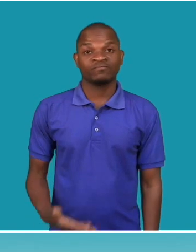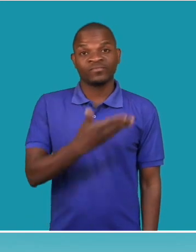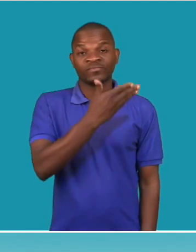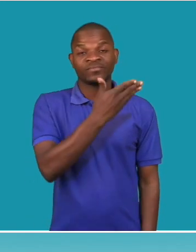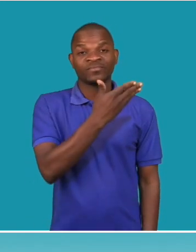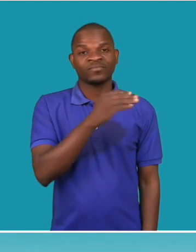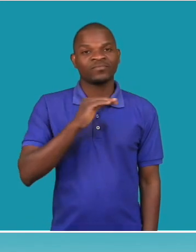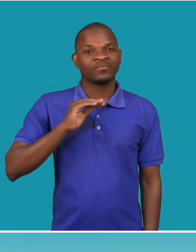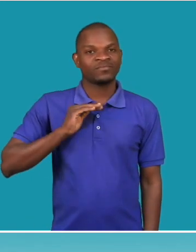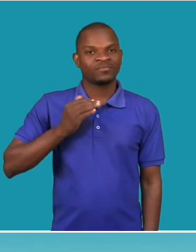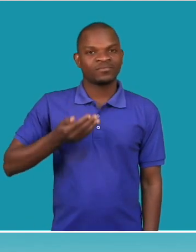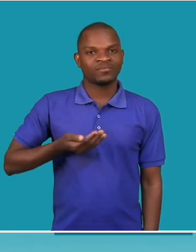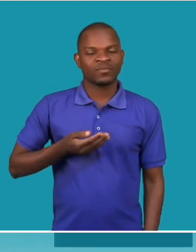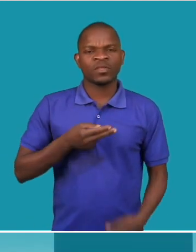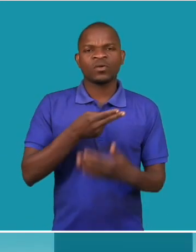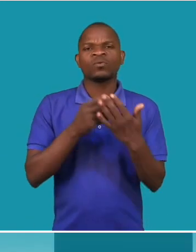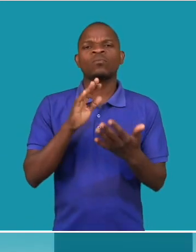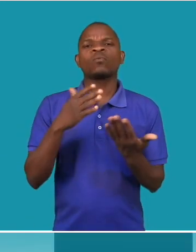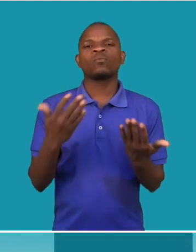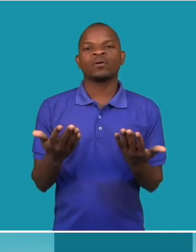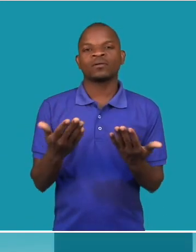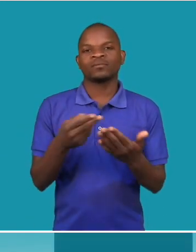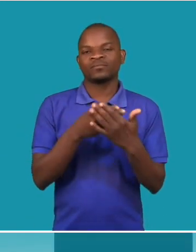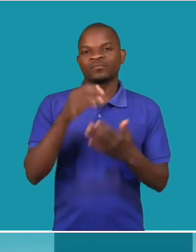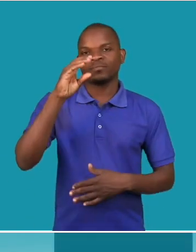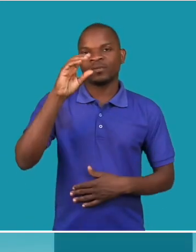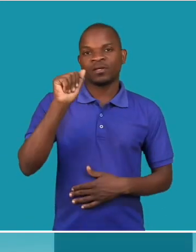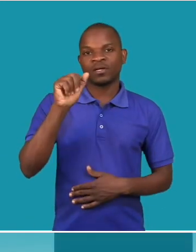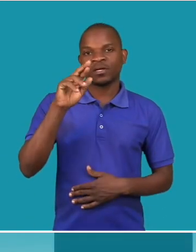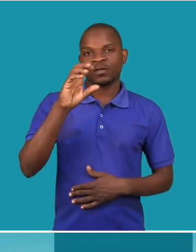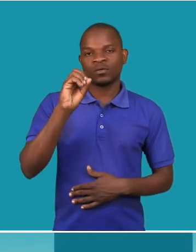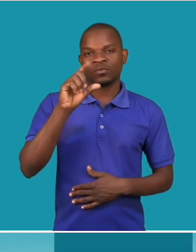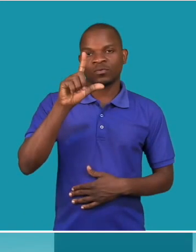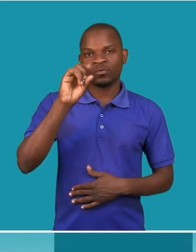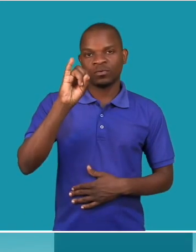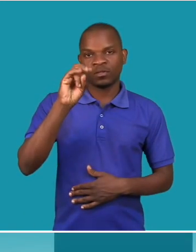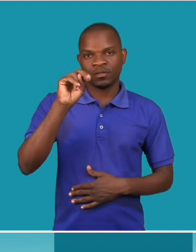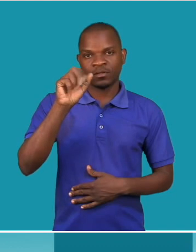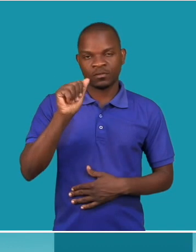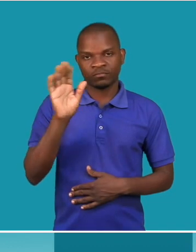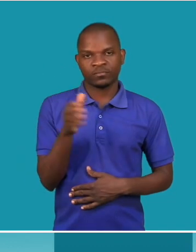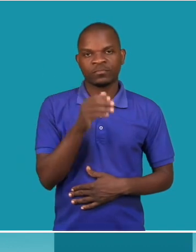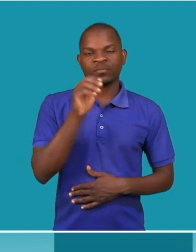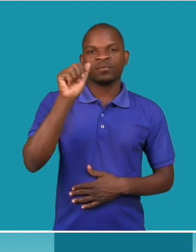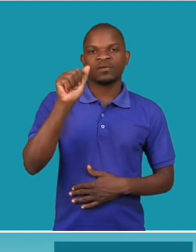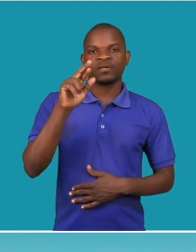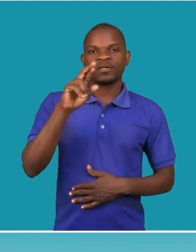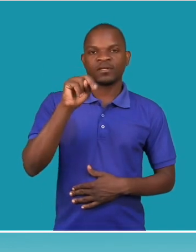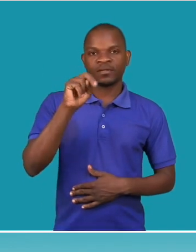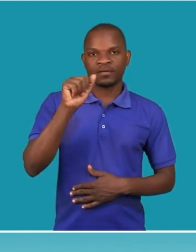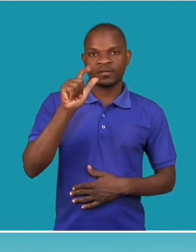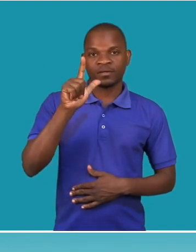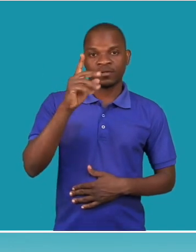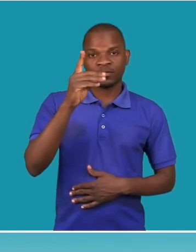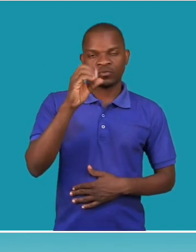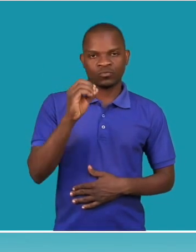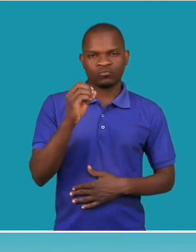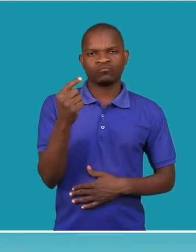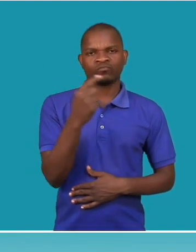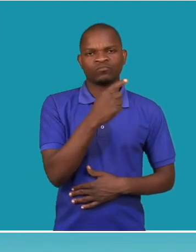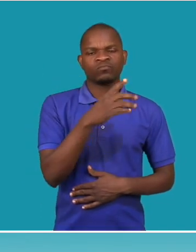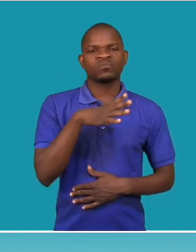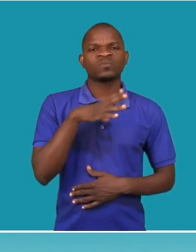Ela chama-se Carolina Arnaldo, que está aqui, é uma jovem com